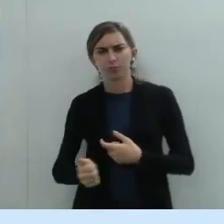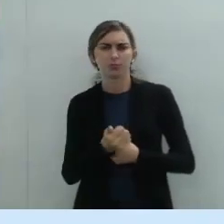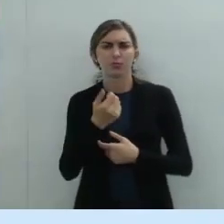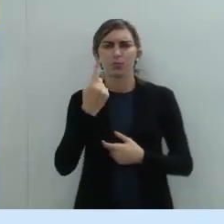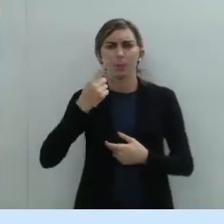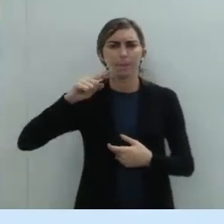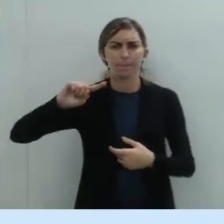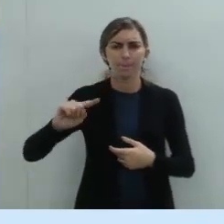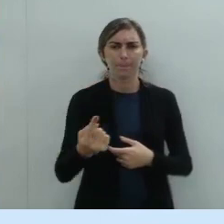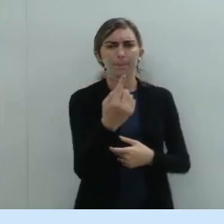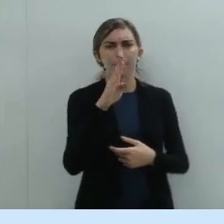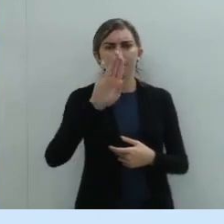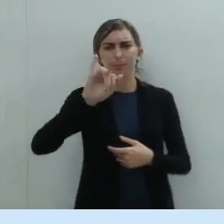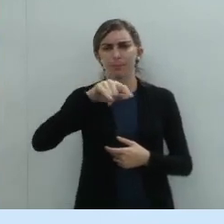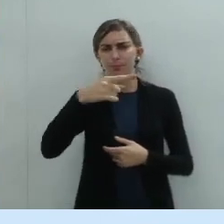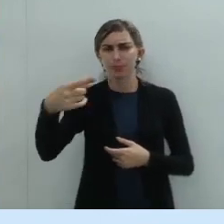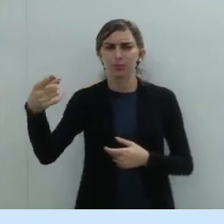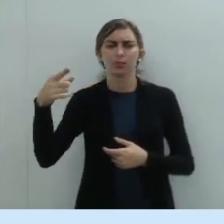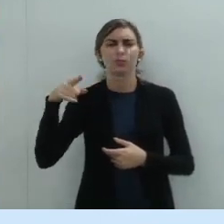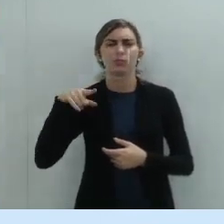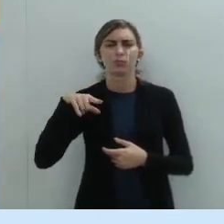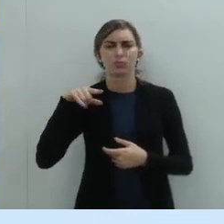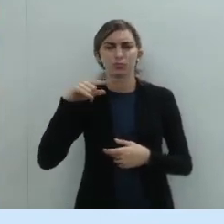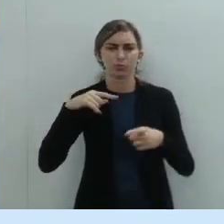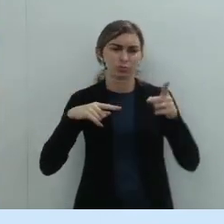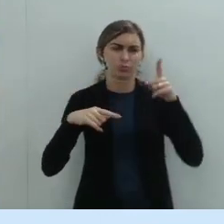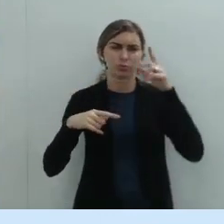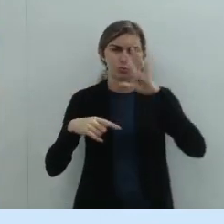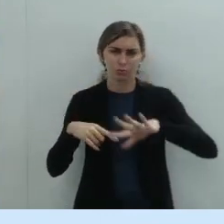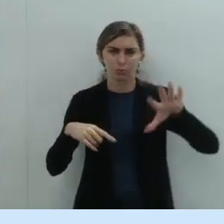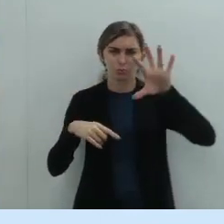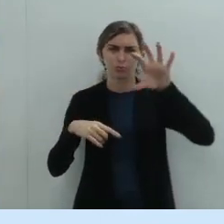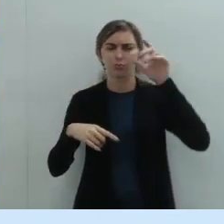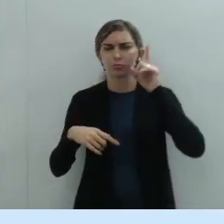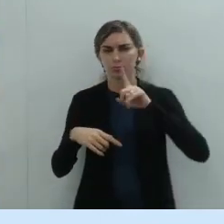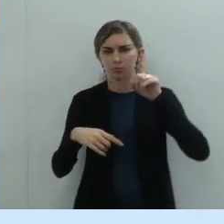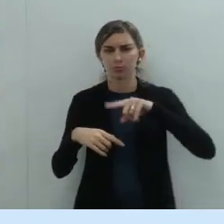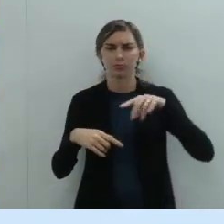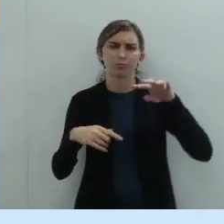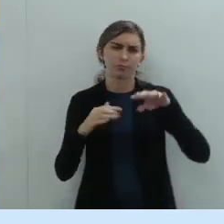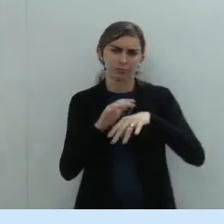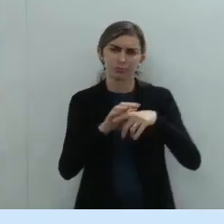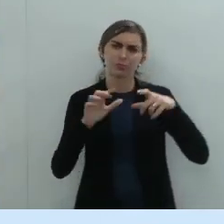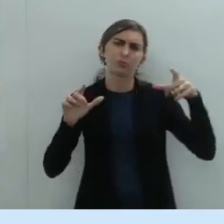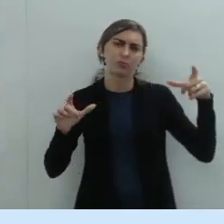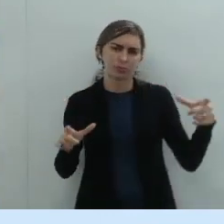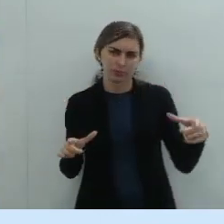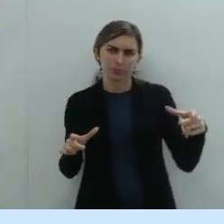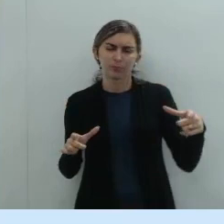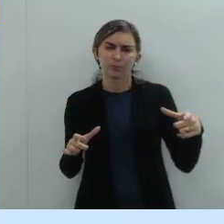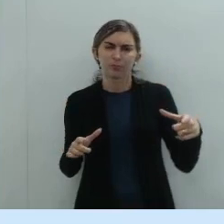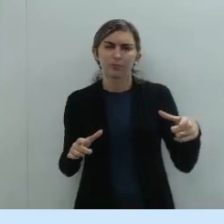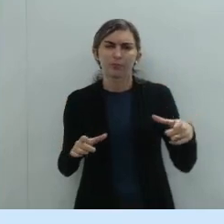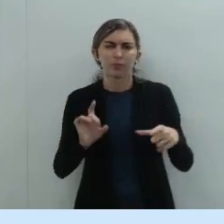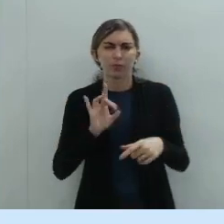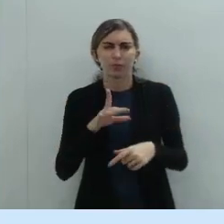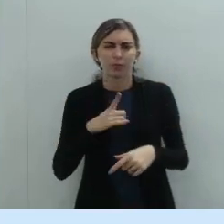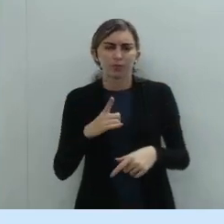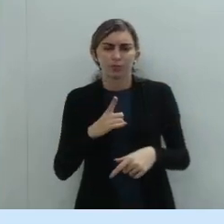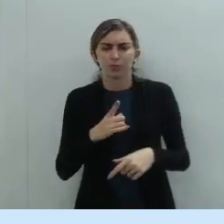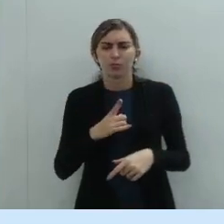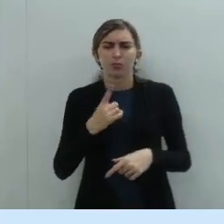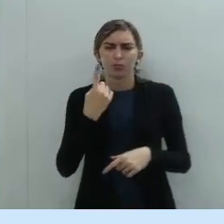bilhão de habitantes. O continente americano, né, que é um pouco maior, né, só